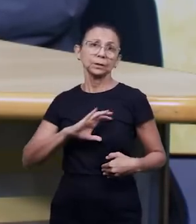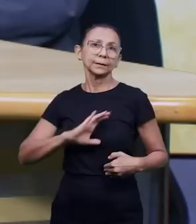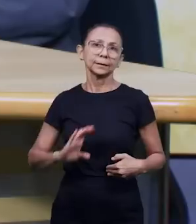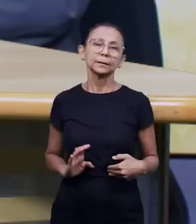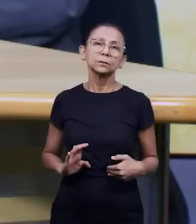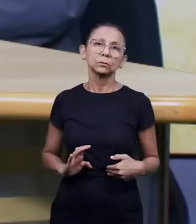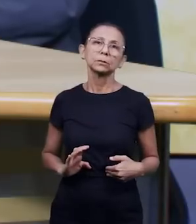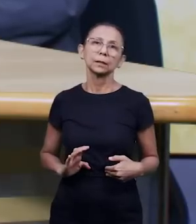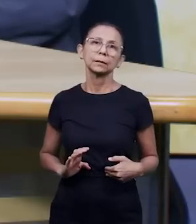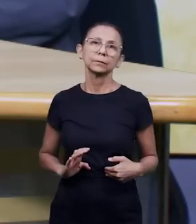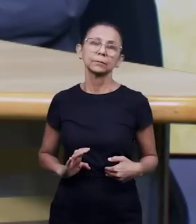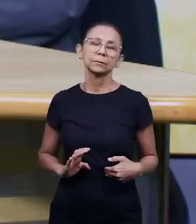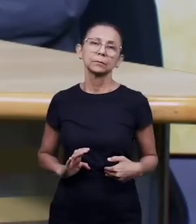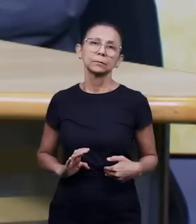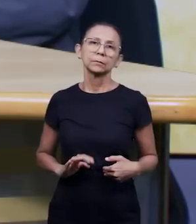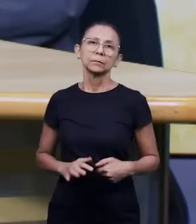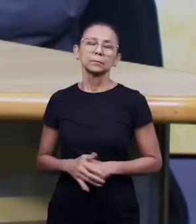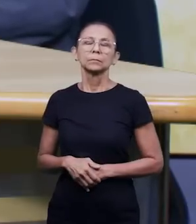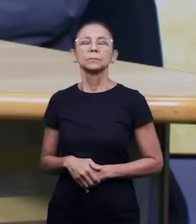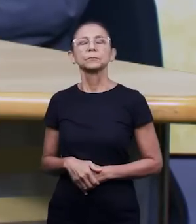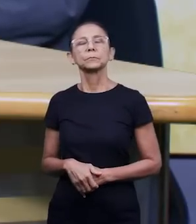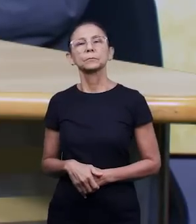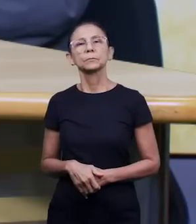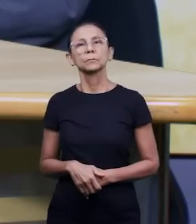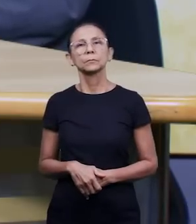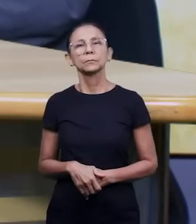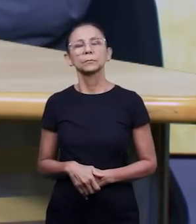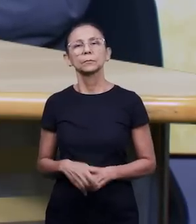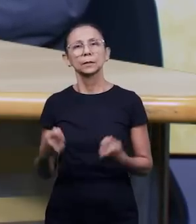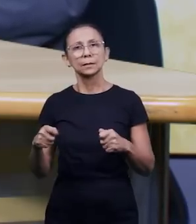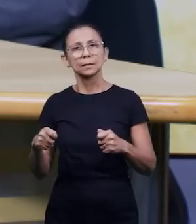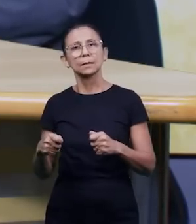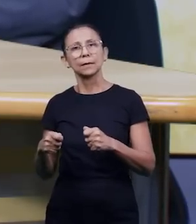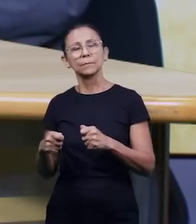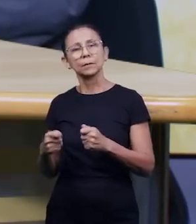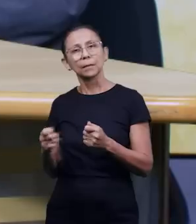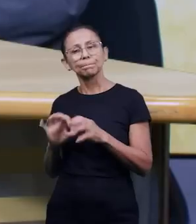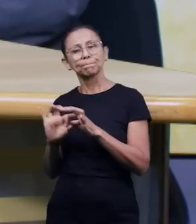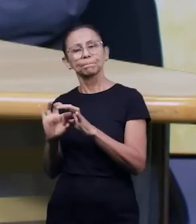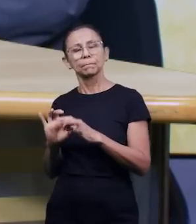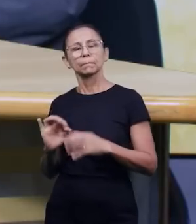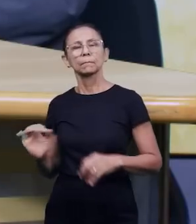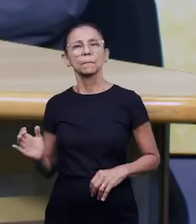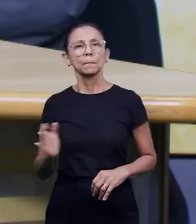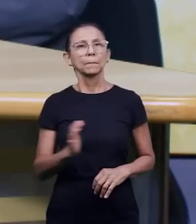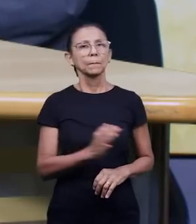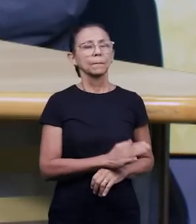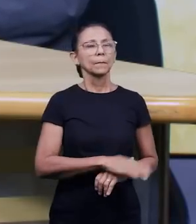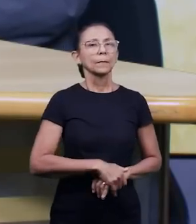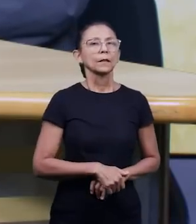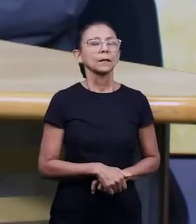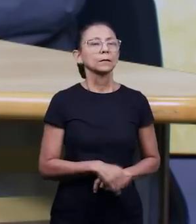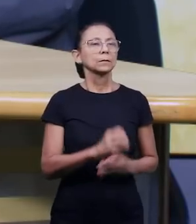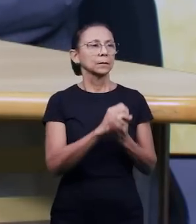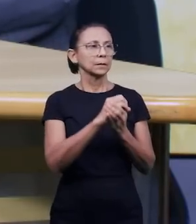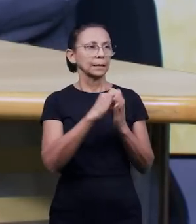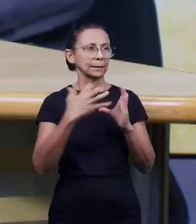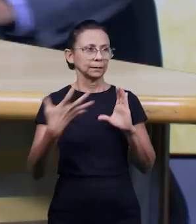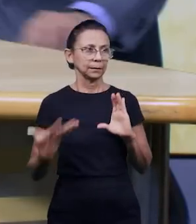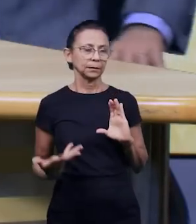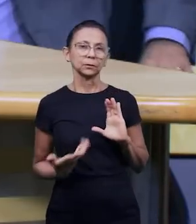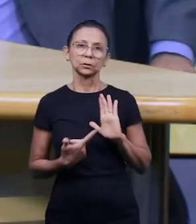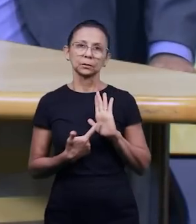caminho, é difícil, porque é o seguinte, porque ele toma todas as decisões baseadas naquilo que é o dom